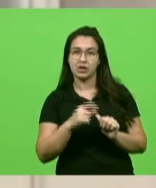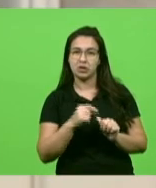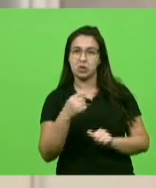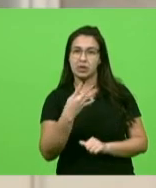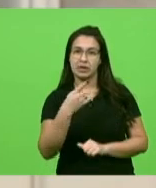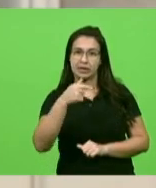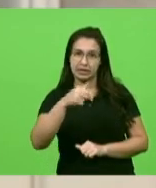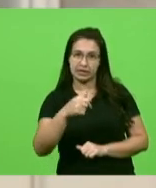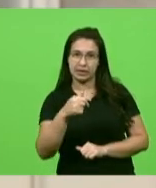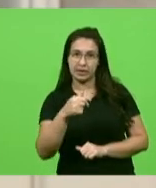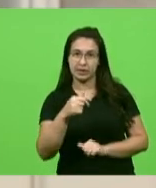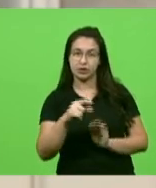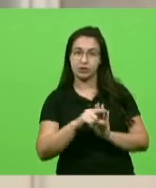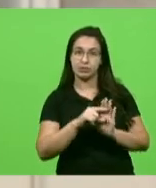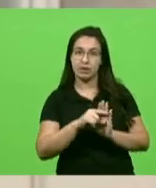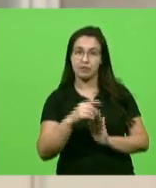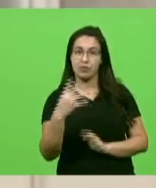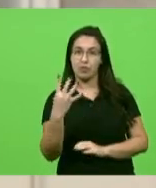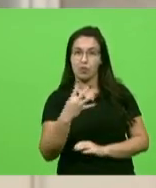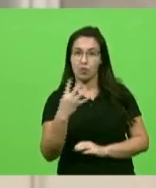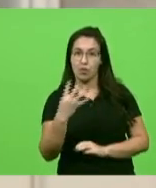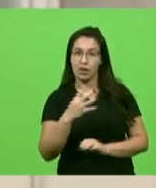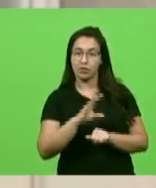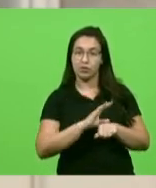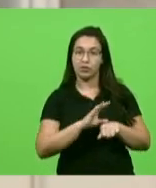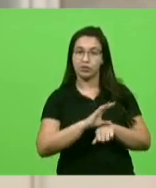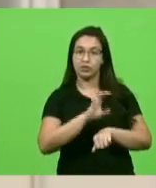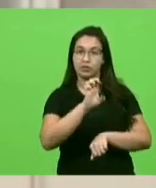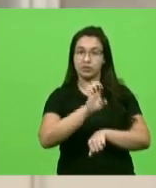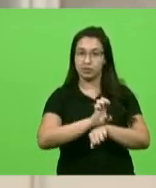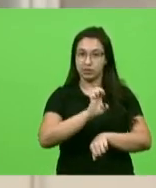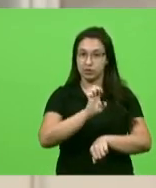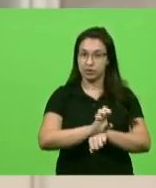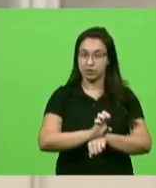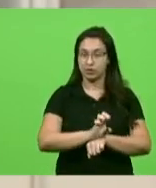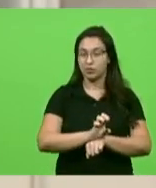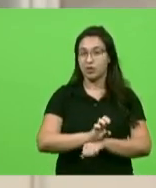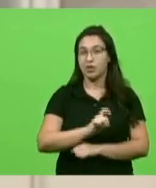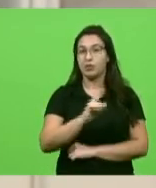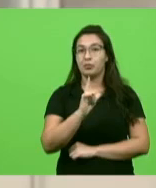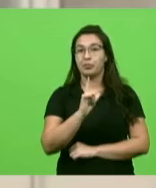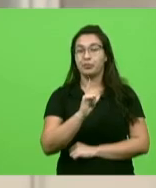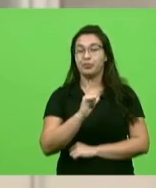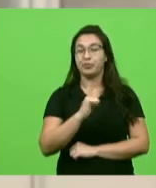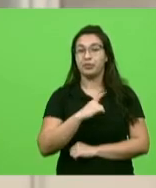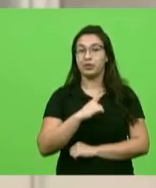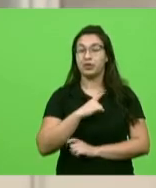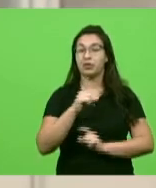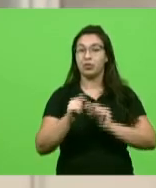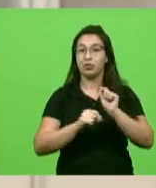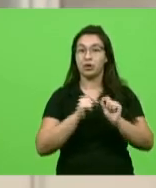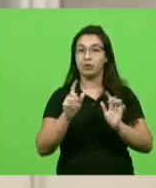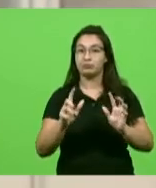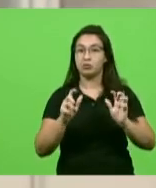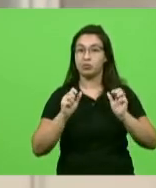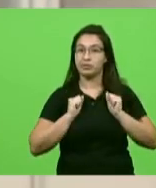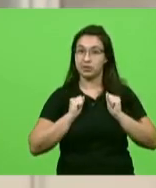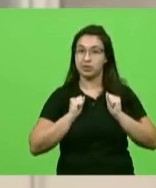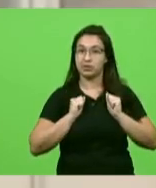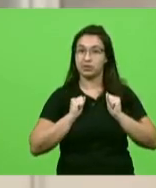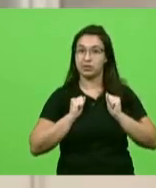Parágrafo 4º da constituição estadual que estabelece que a omissão de informações